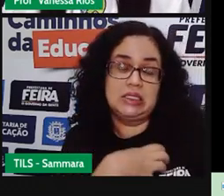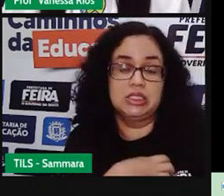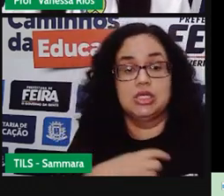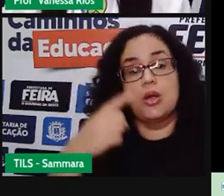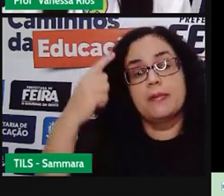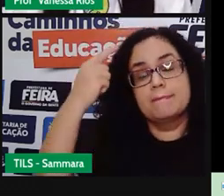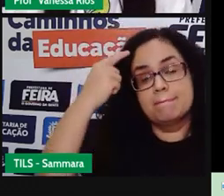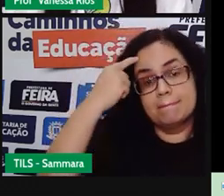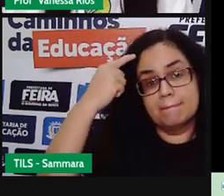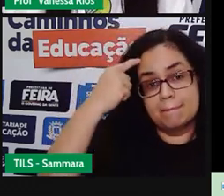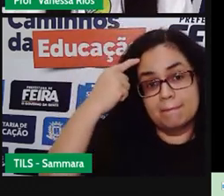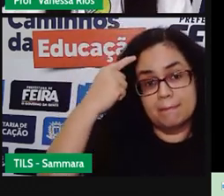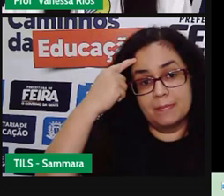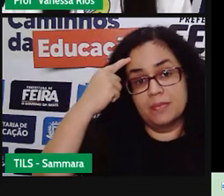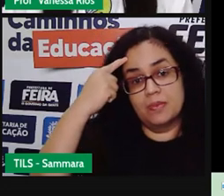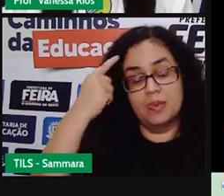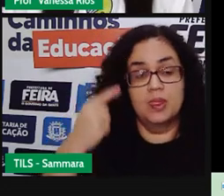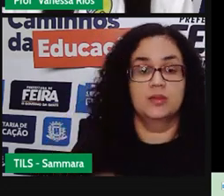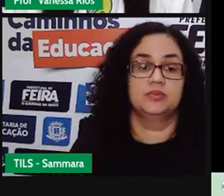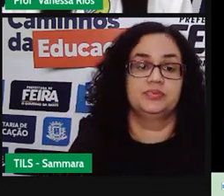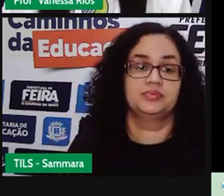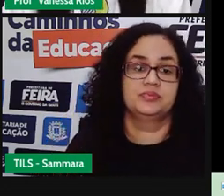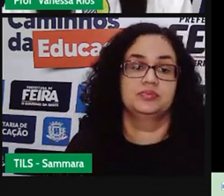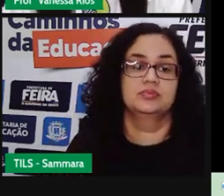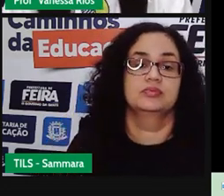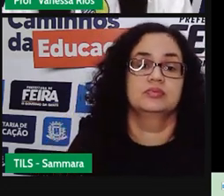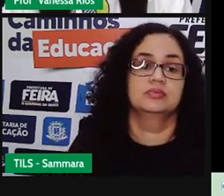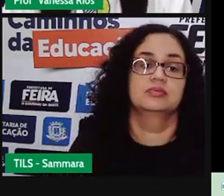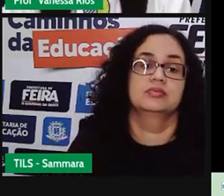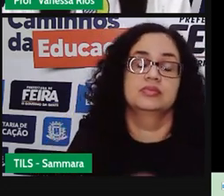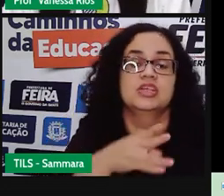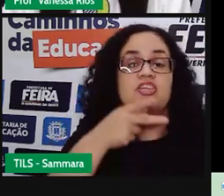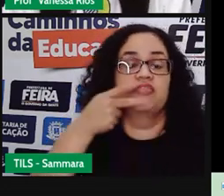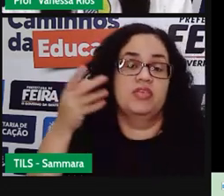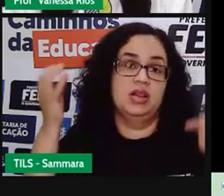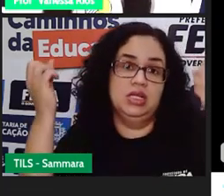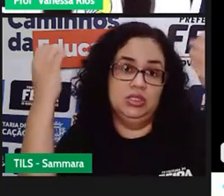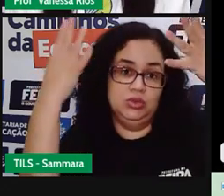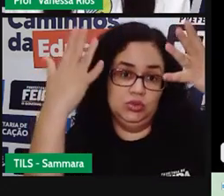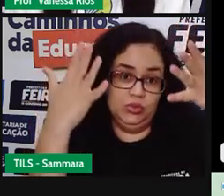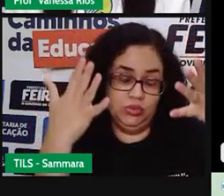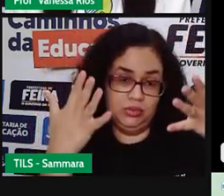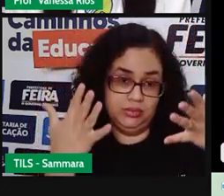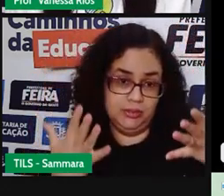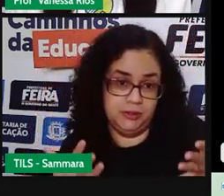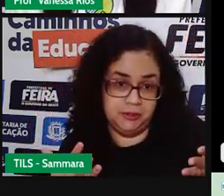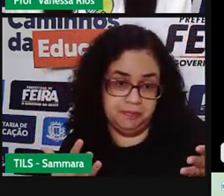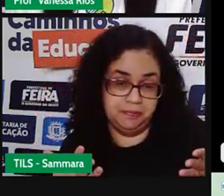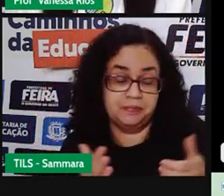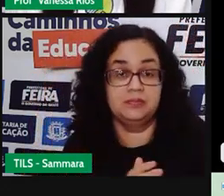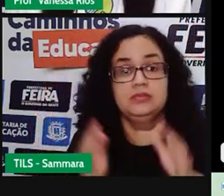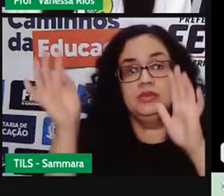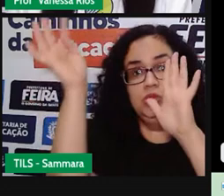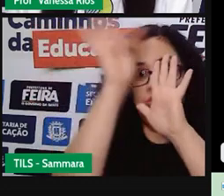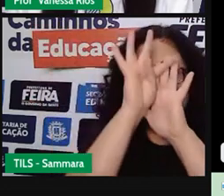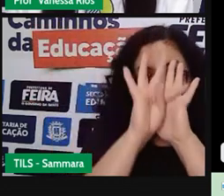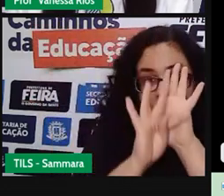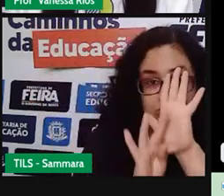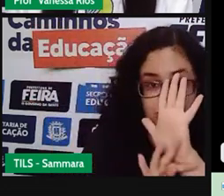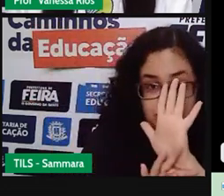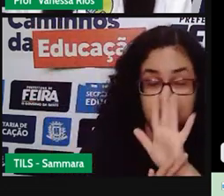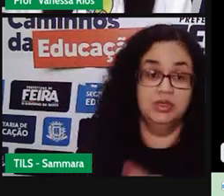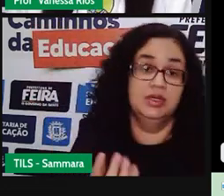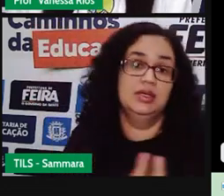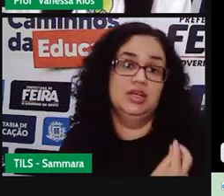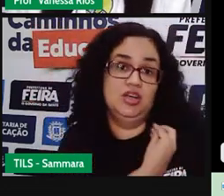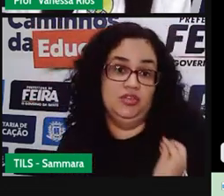que está sendo passado no texto e o que a gente vive e o que a gente sente. E aí, dando